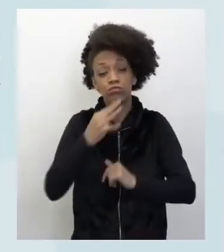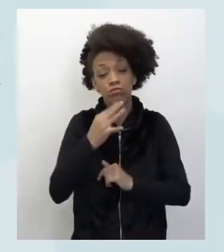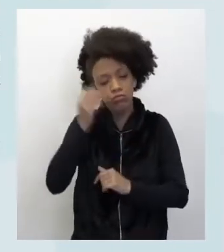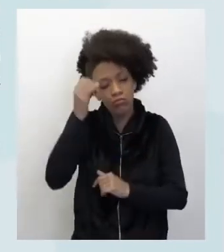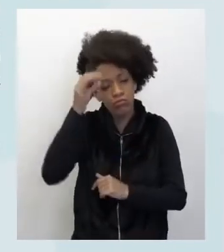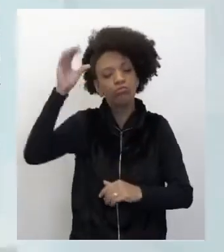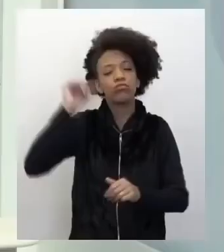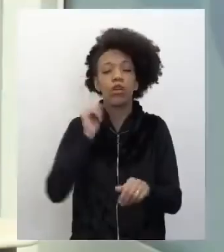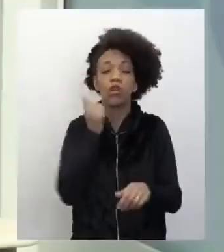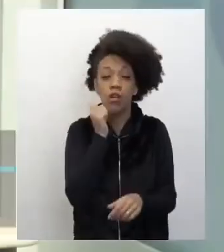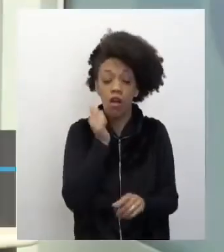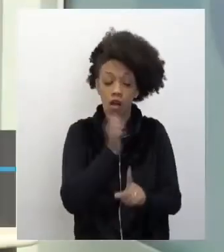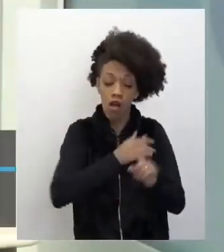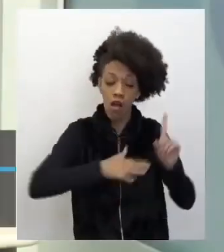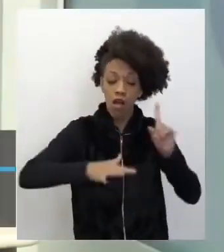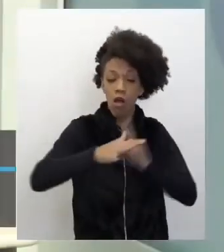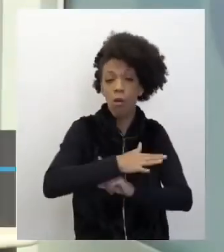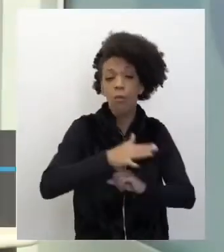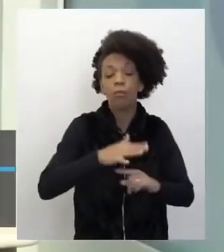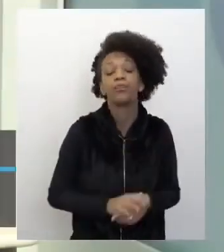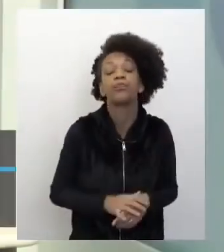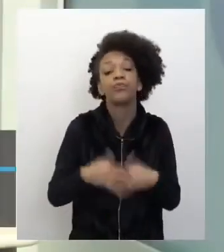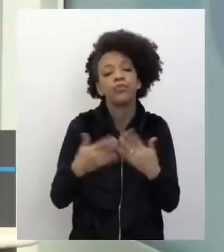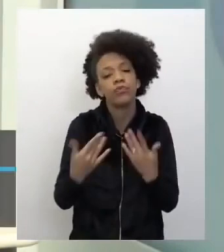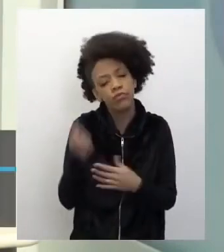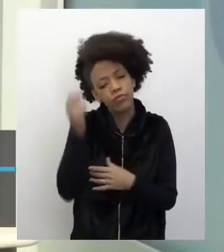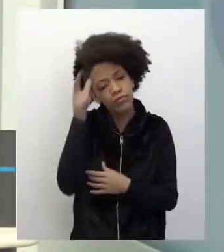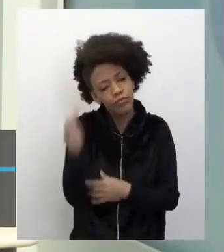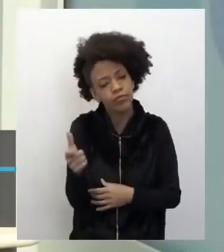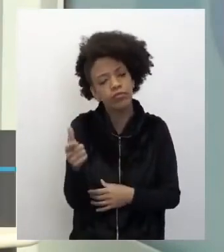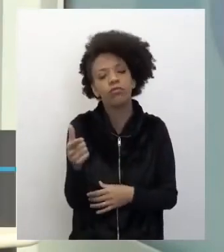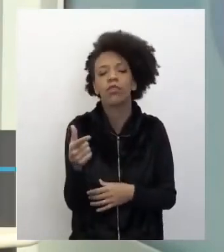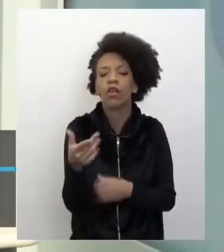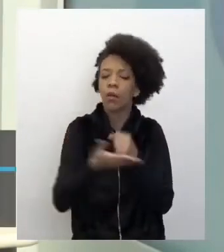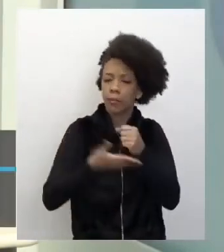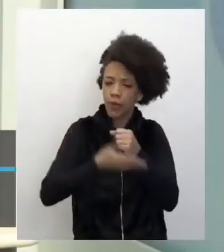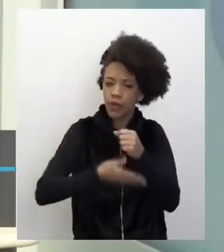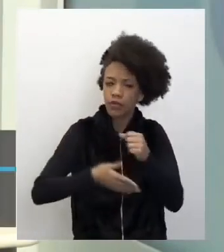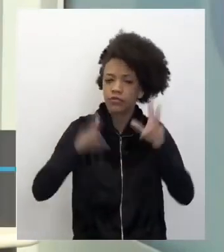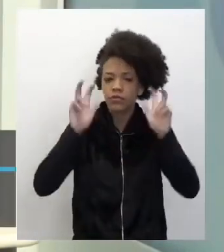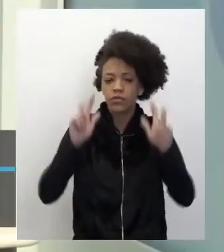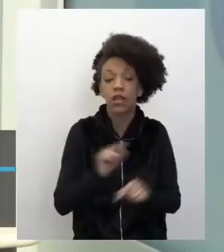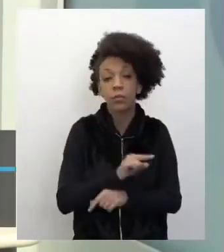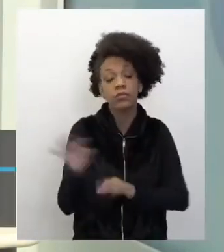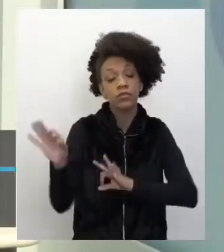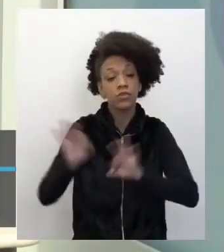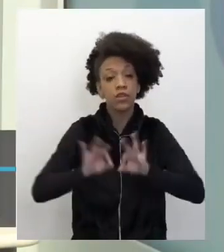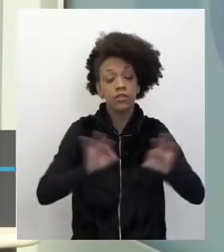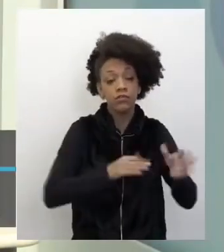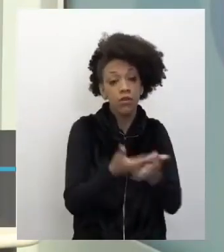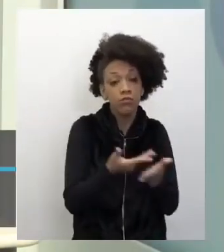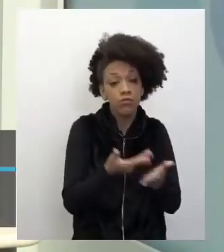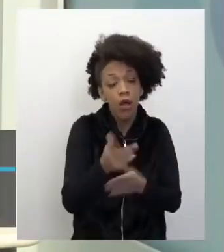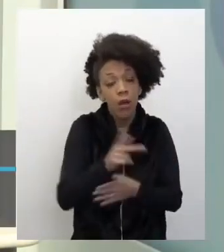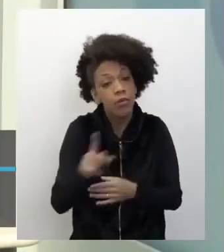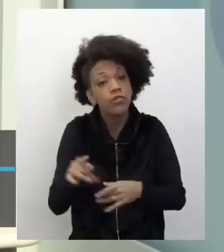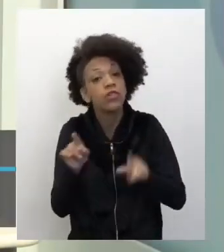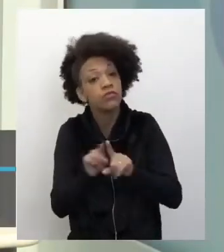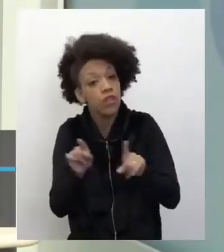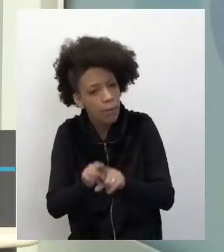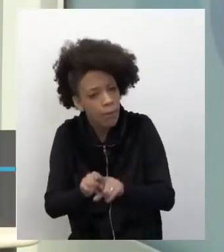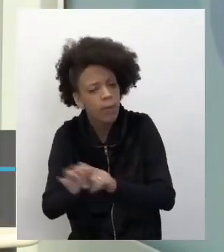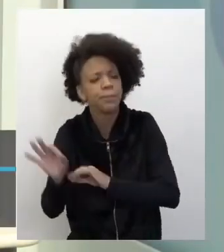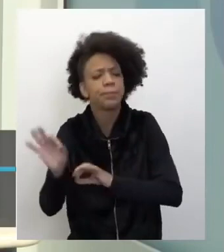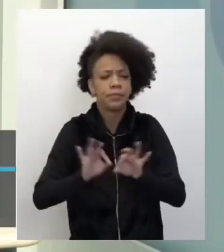sociocultural. Então, essas informações são básicas, né, para você organizar os seus estudos e o professor também